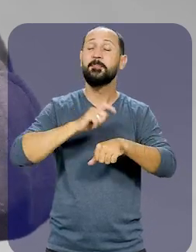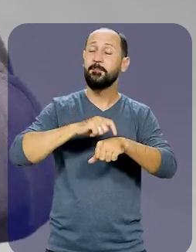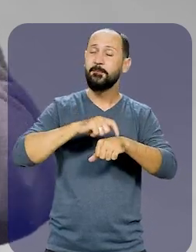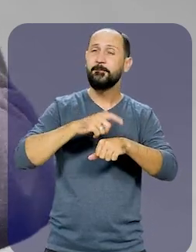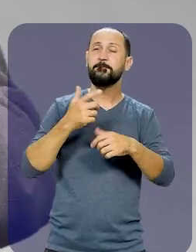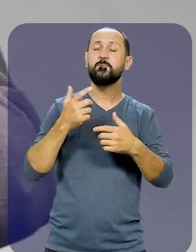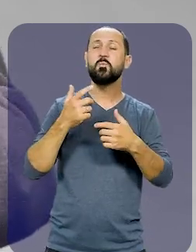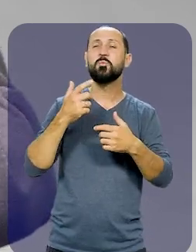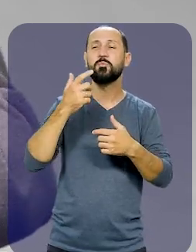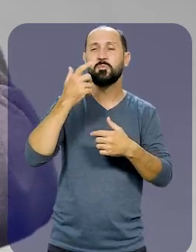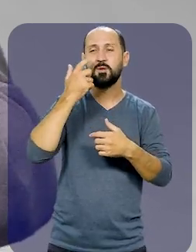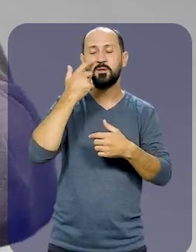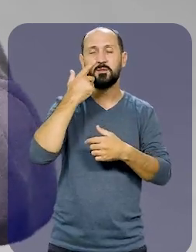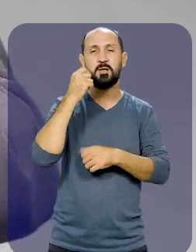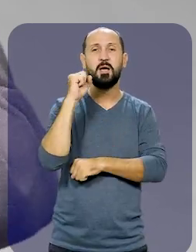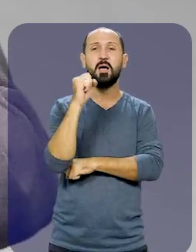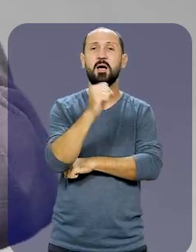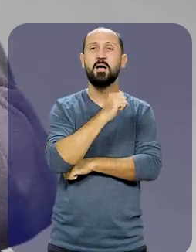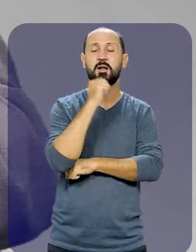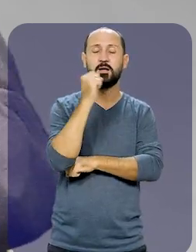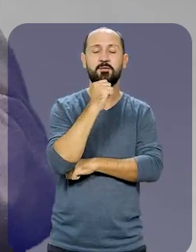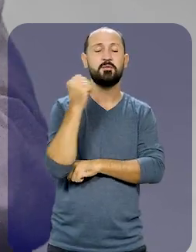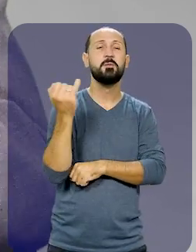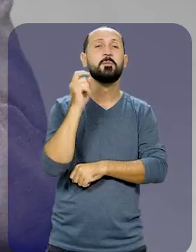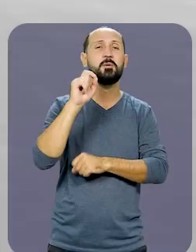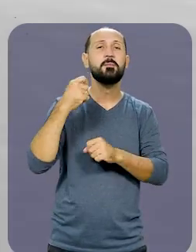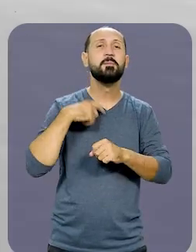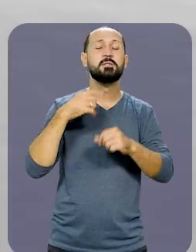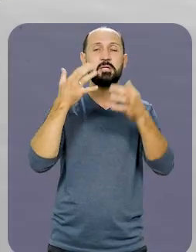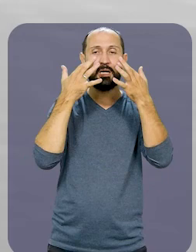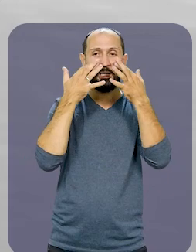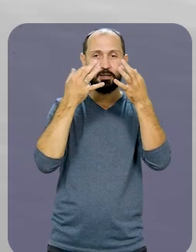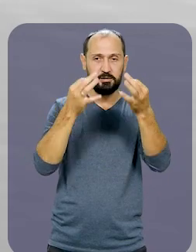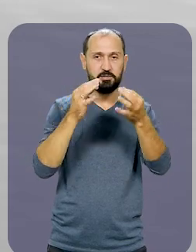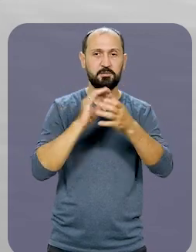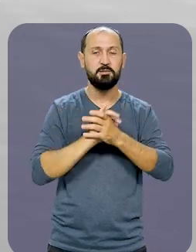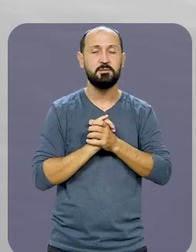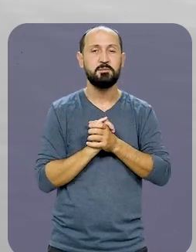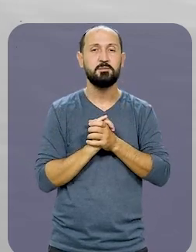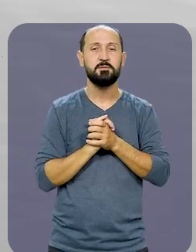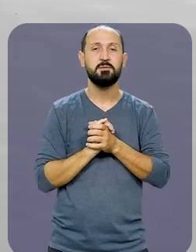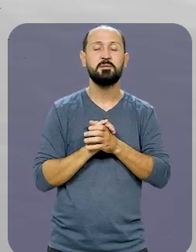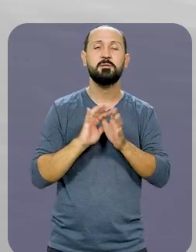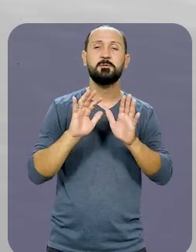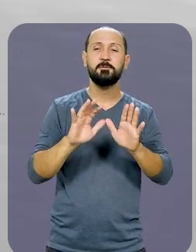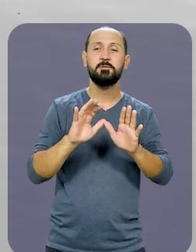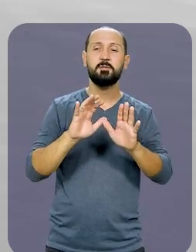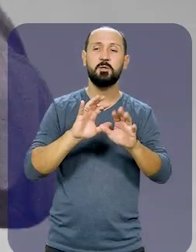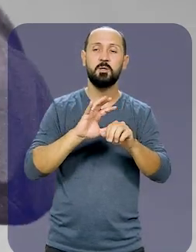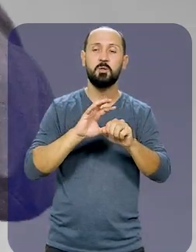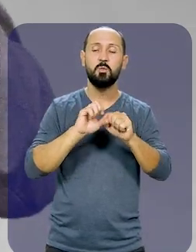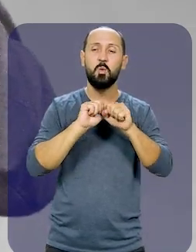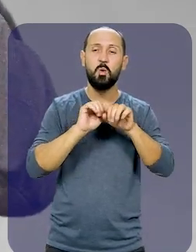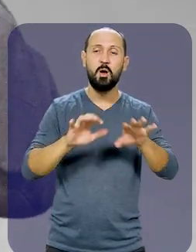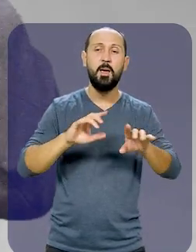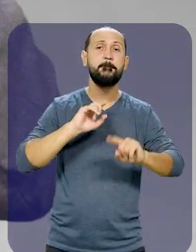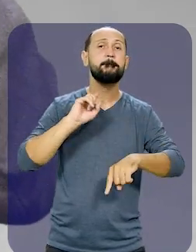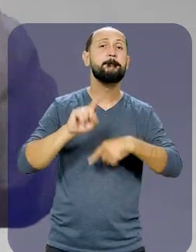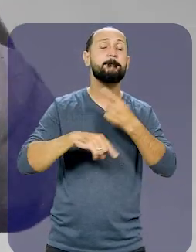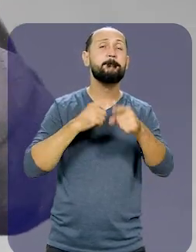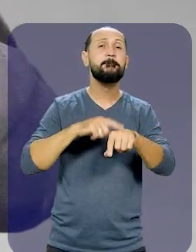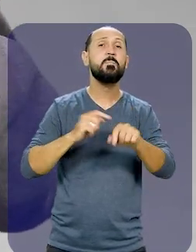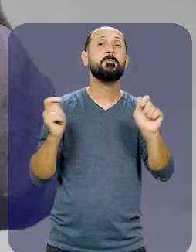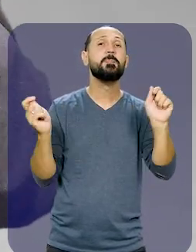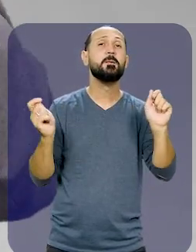situação extremamente grave e importante que merece toda a atenção. Síndrome pós-Covid é uma